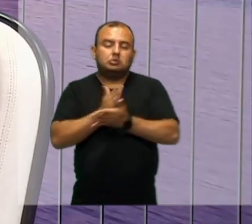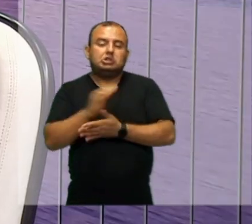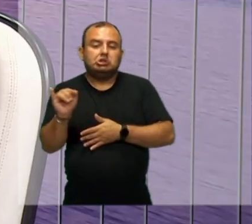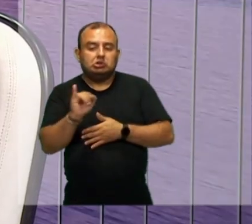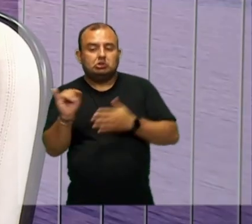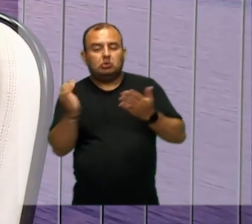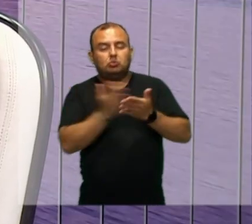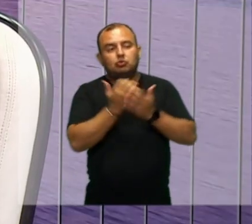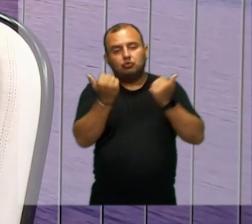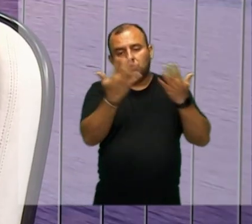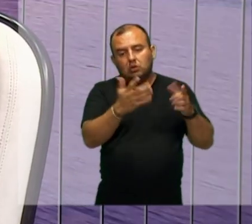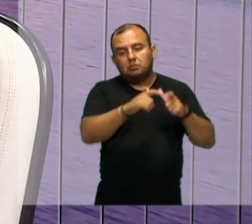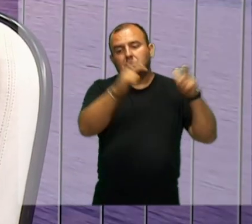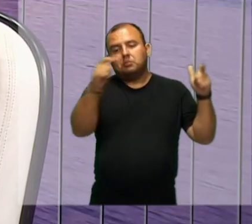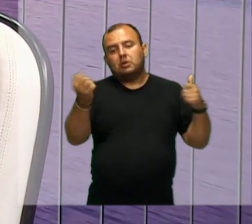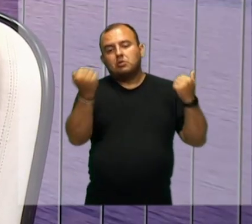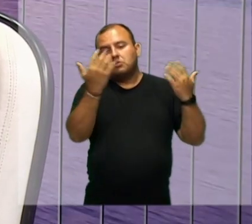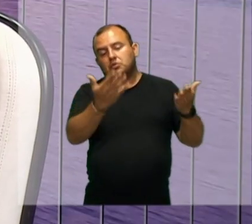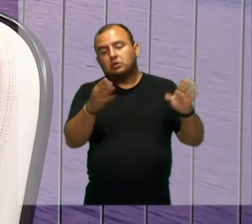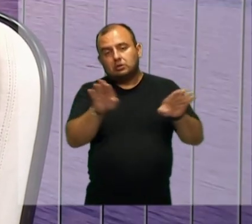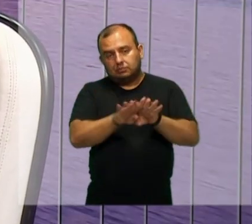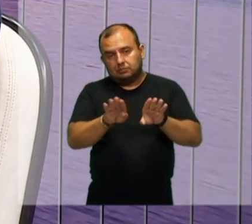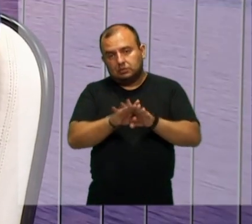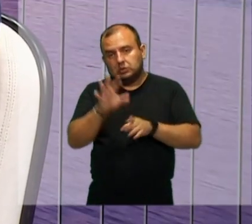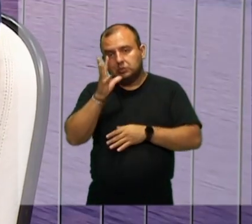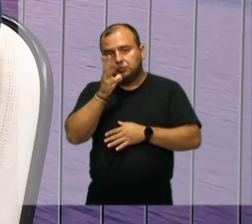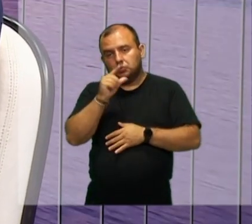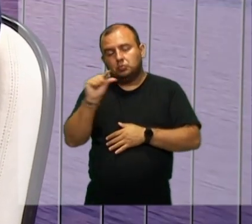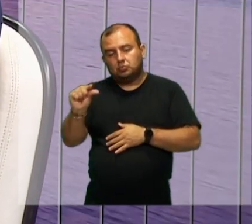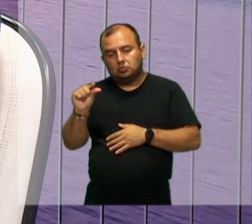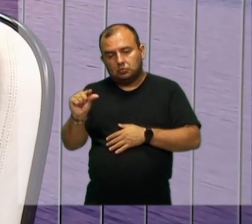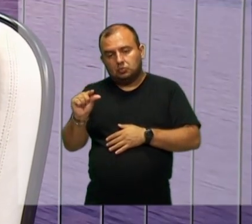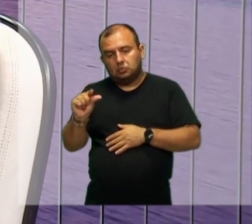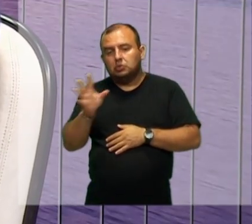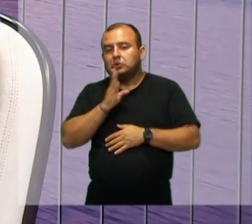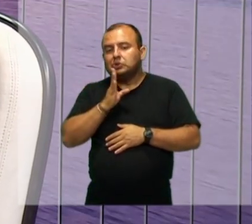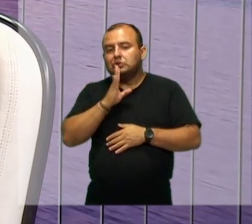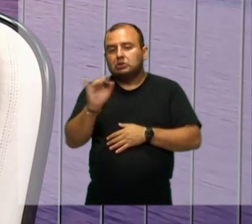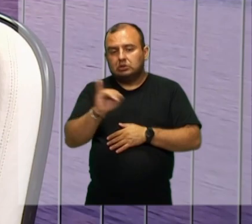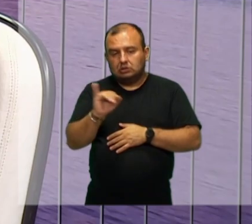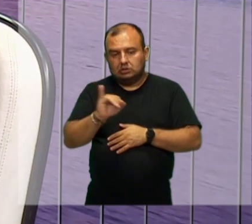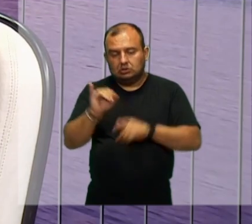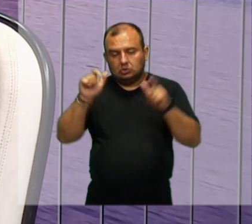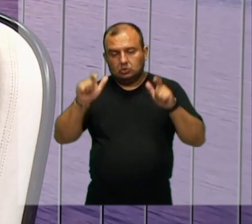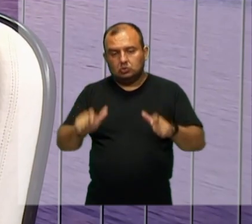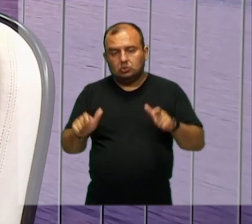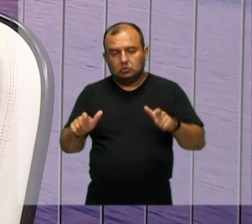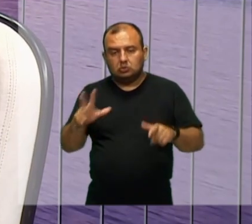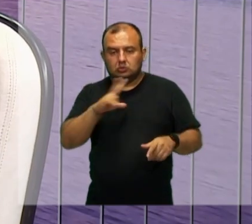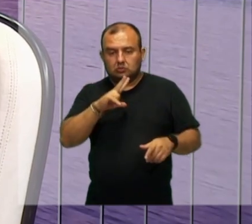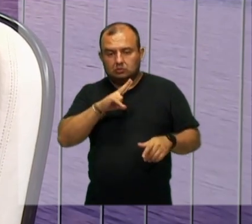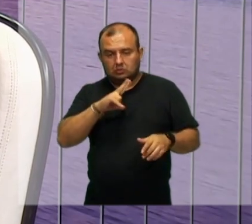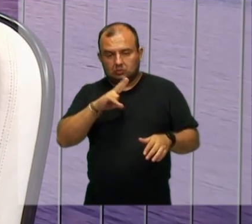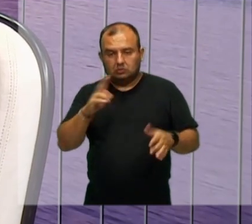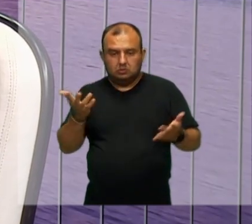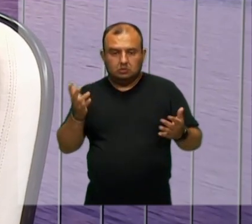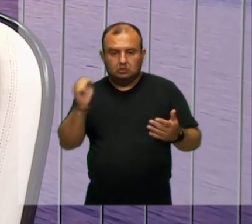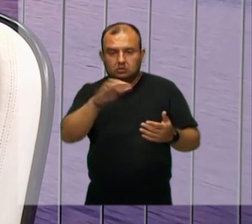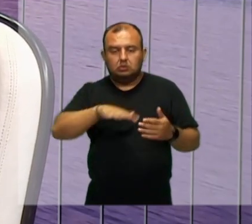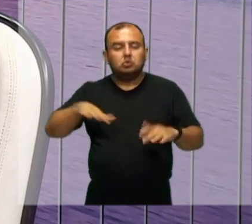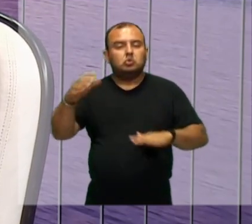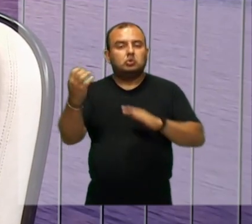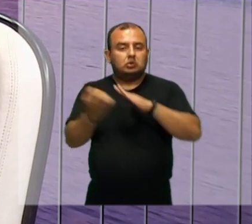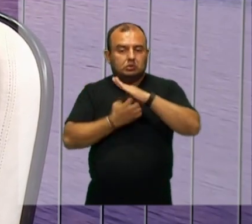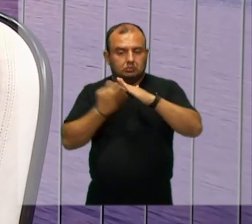de fora, boa parte de fora. Demorei um pouco a ser reconhecido em Itajaí no ambiente privado, vamos dizer assim, né, no setor